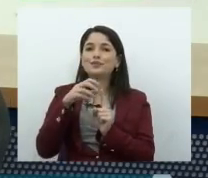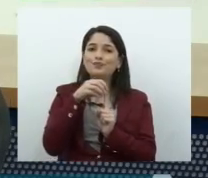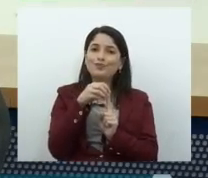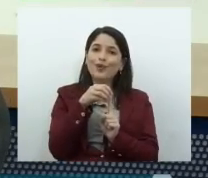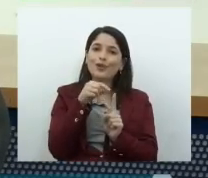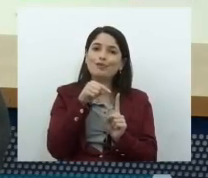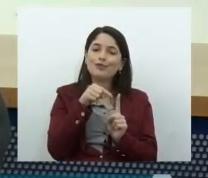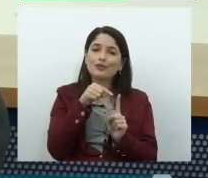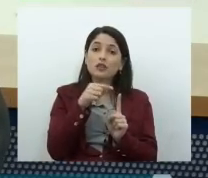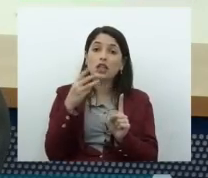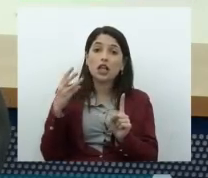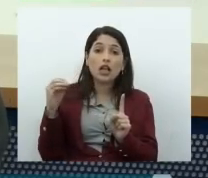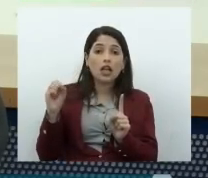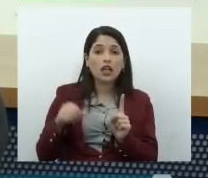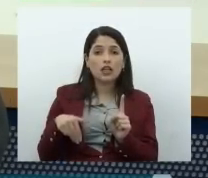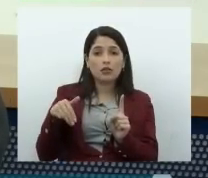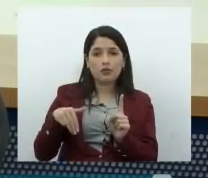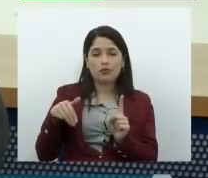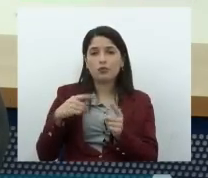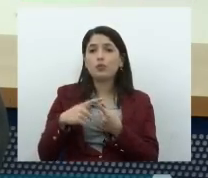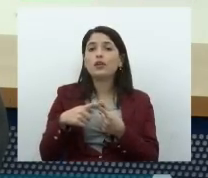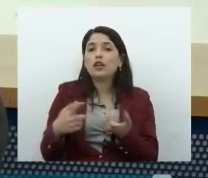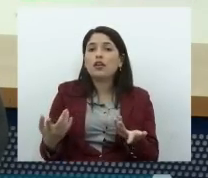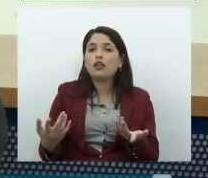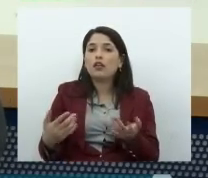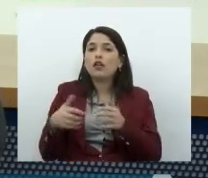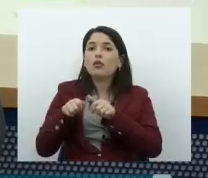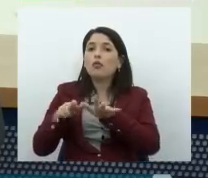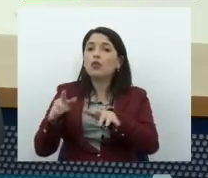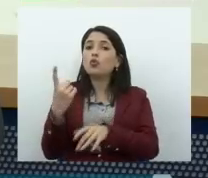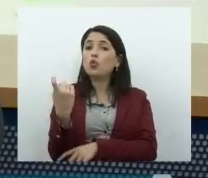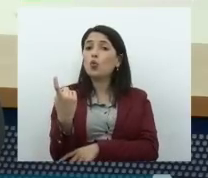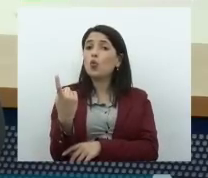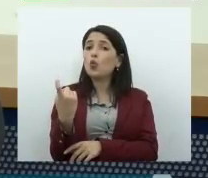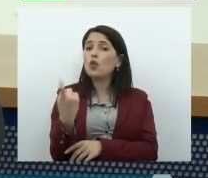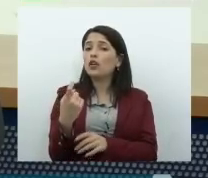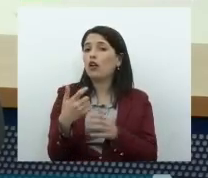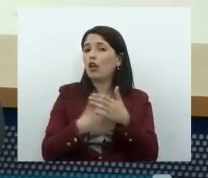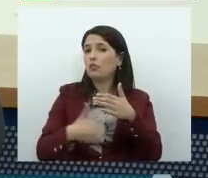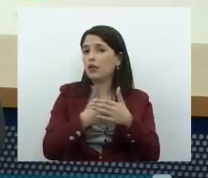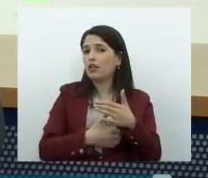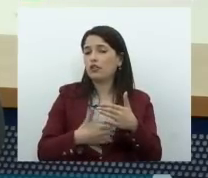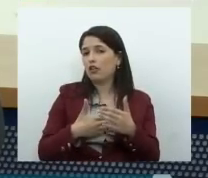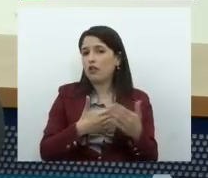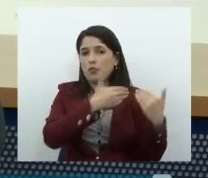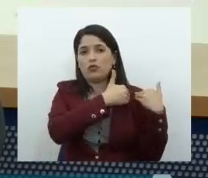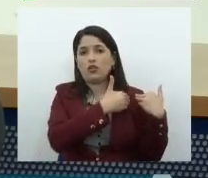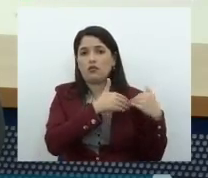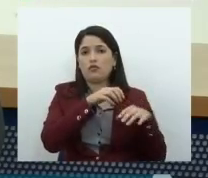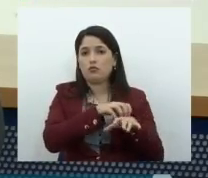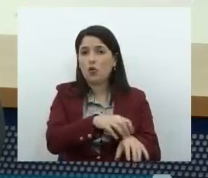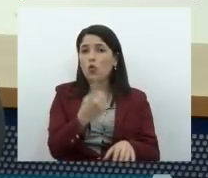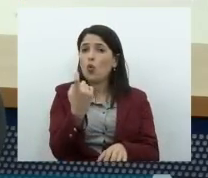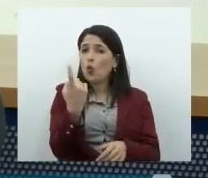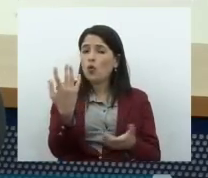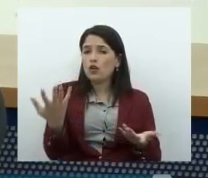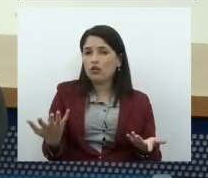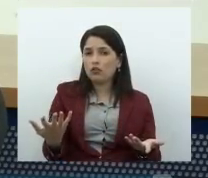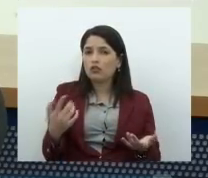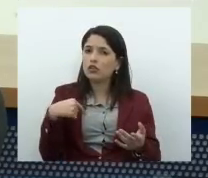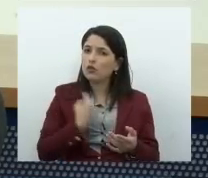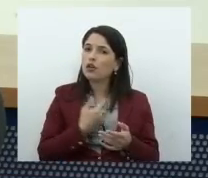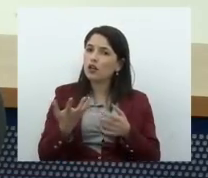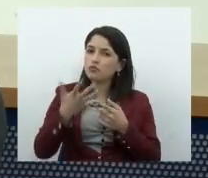monopólio, quando existe, ele manda. E isso eu não vou permitir. Eu quero competitividade para que o guarulhense tenha melhor qualidade, principalmente na